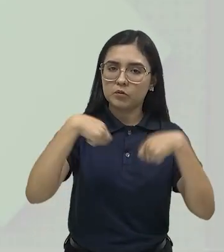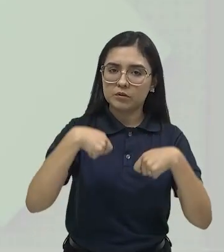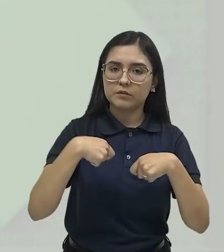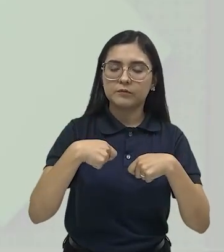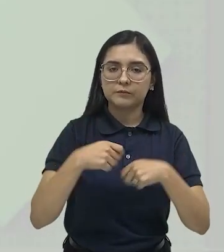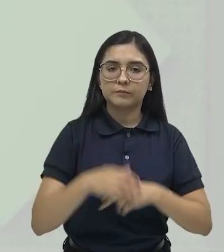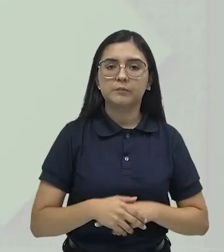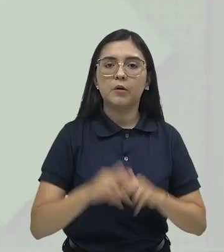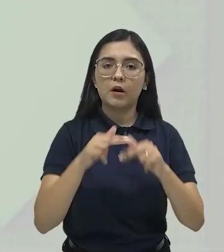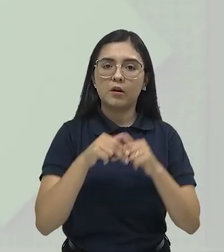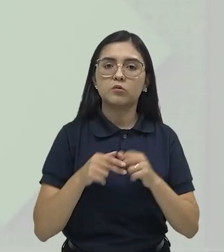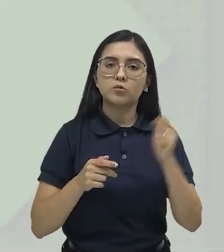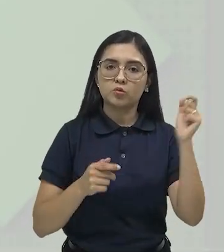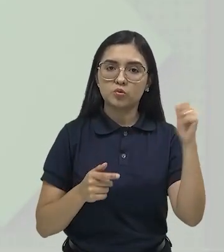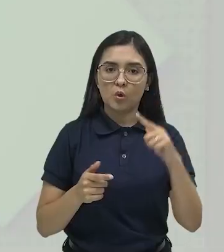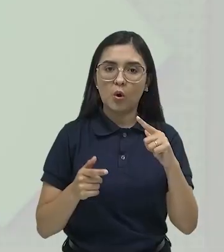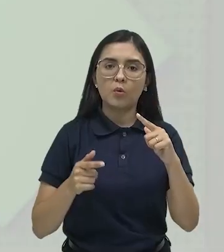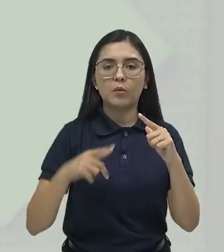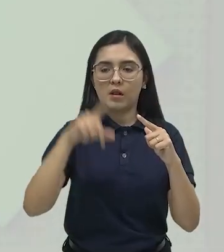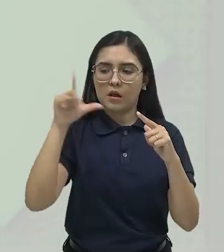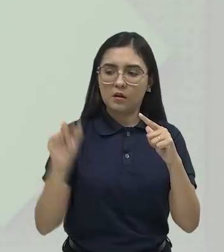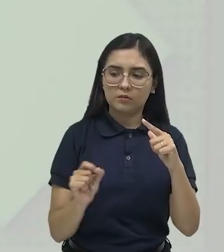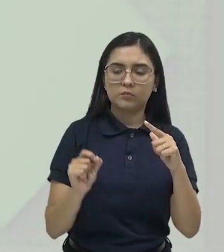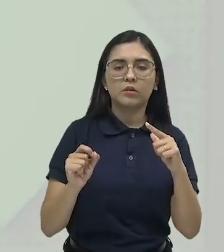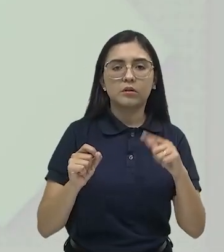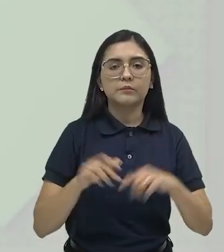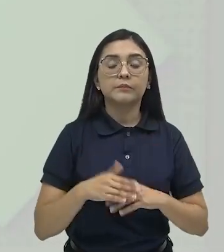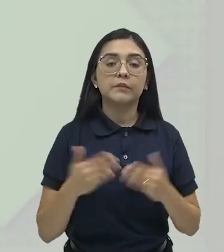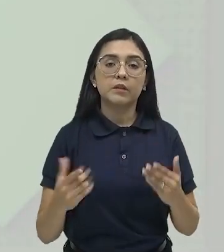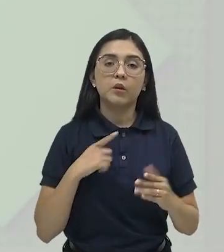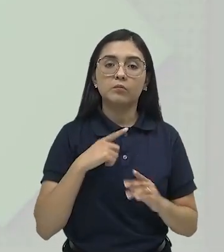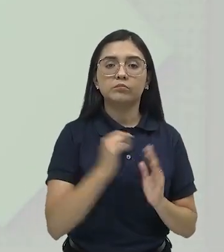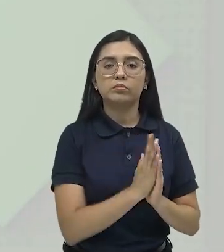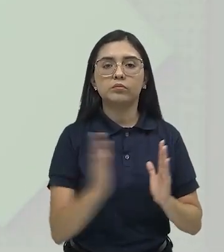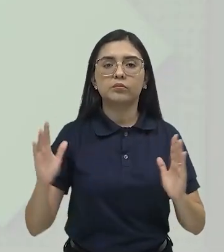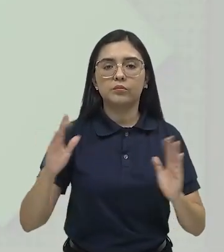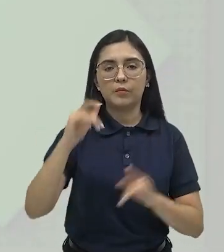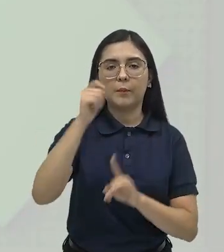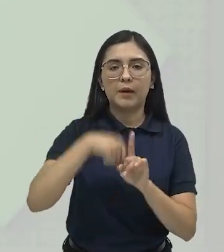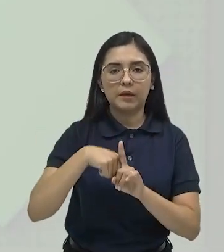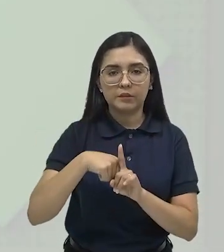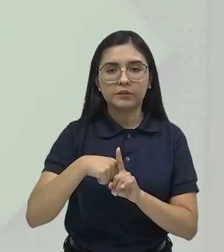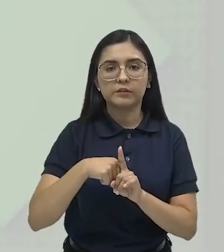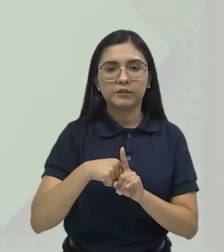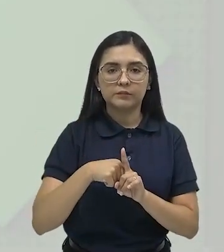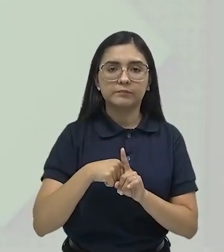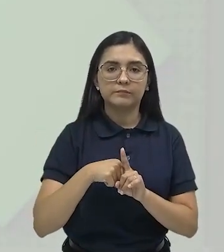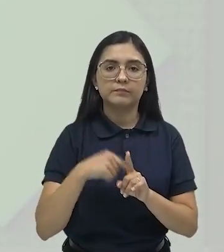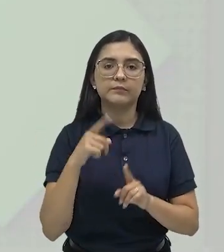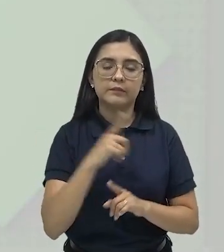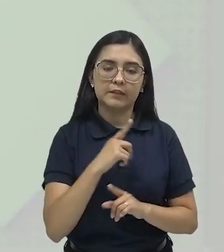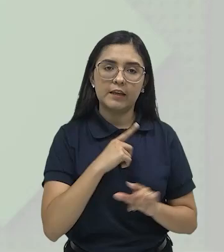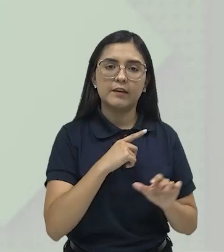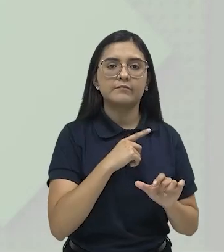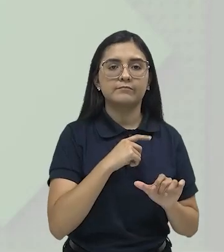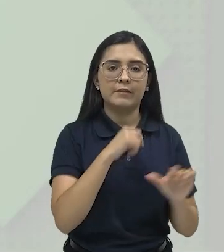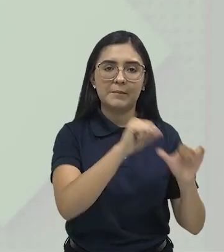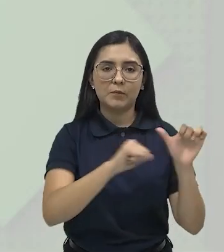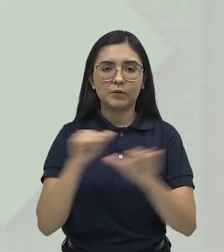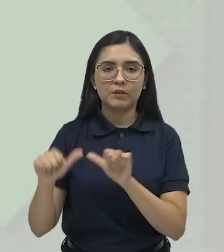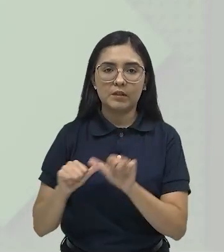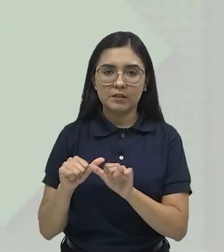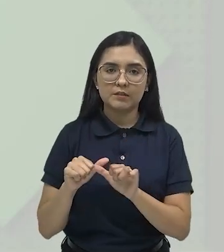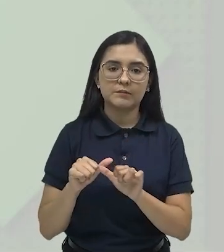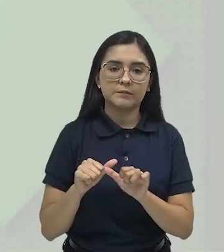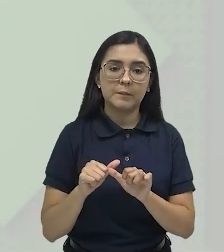sendo iluminado pelo Sol. E aí, durante o mês, nós temos essas visões diferentes da Lua, porque